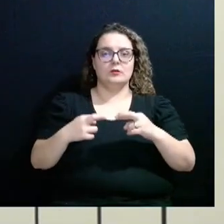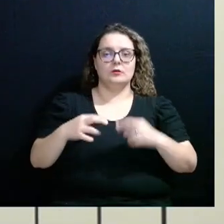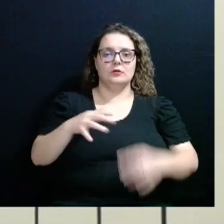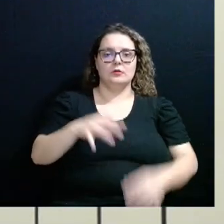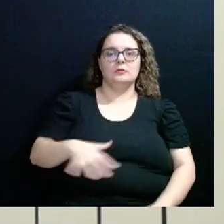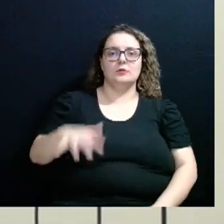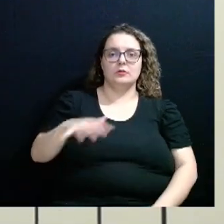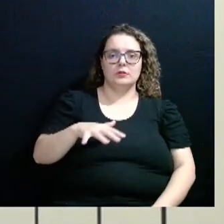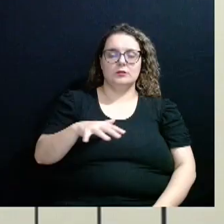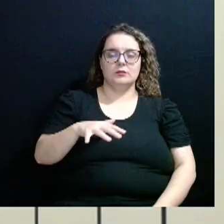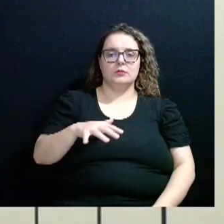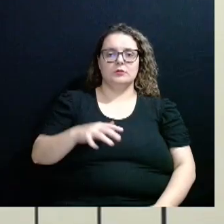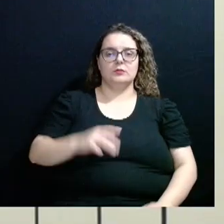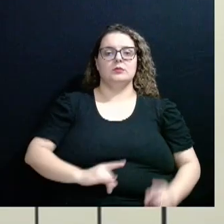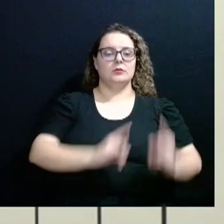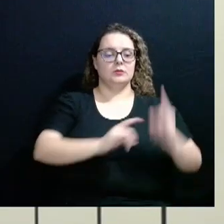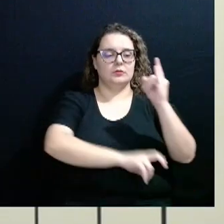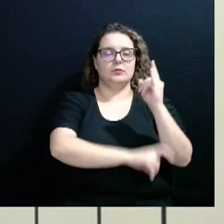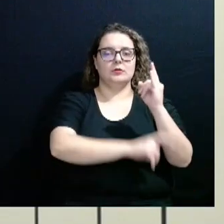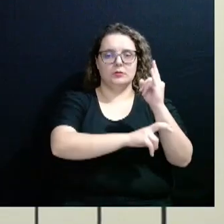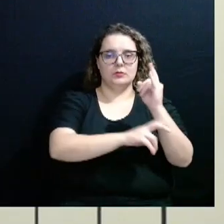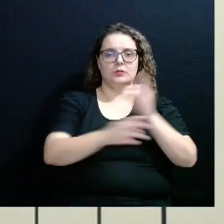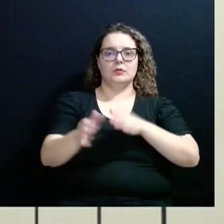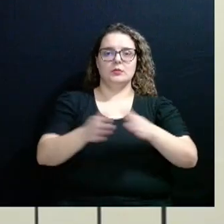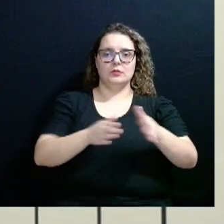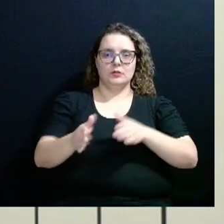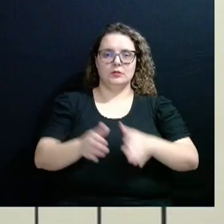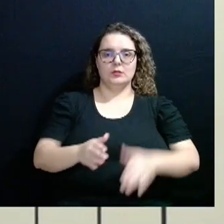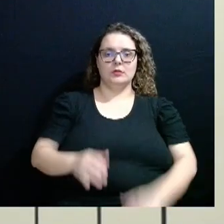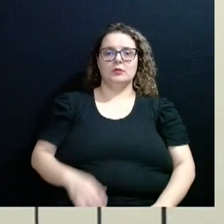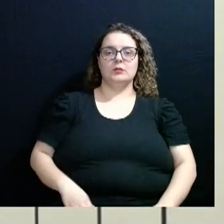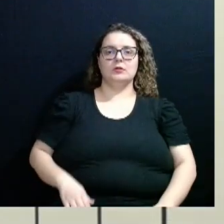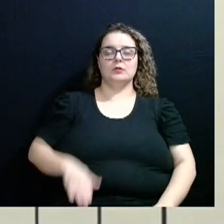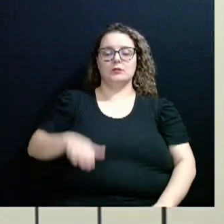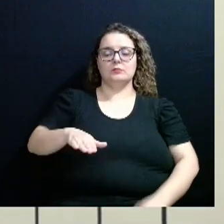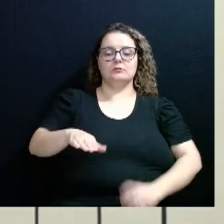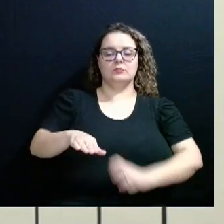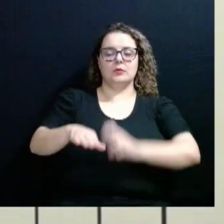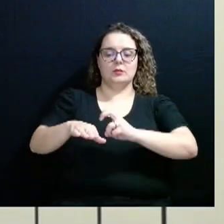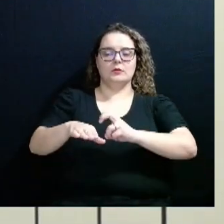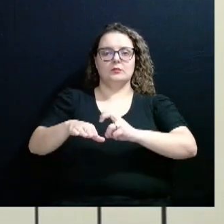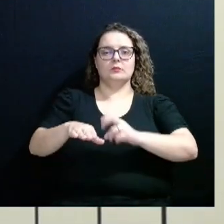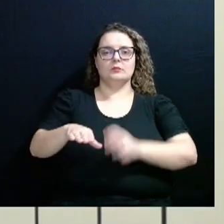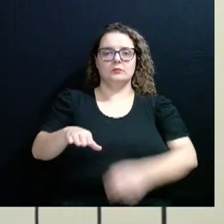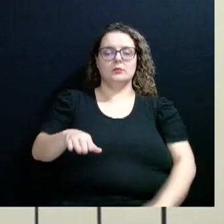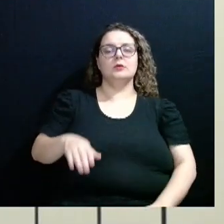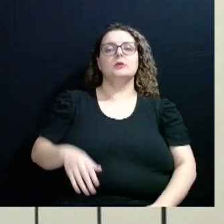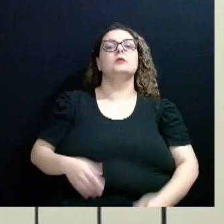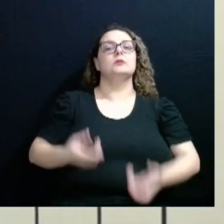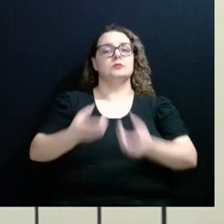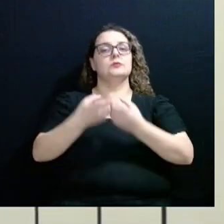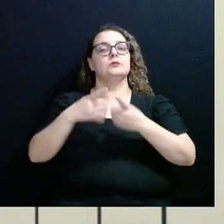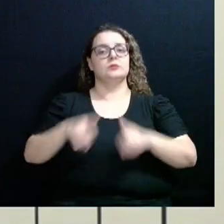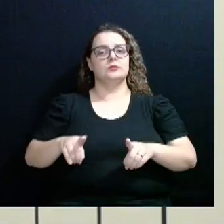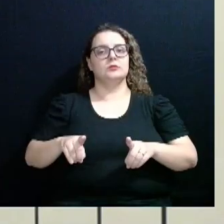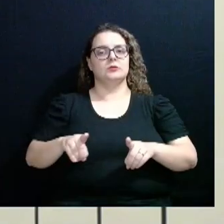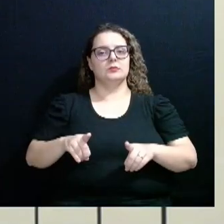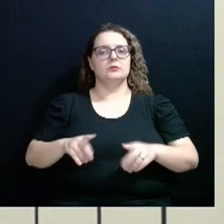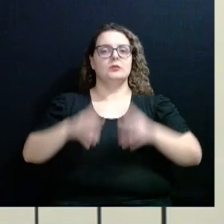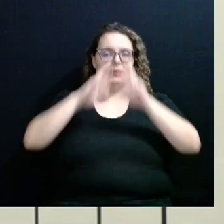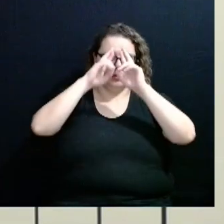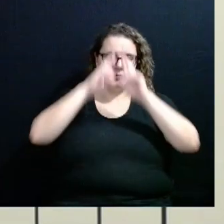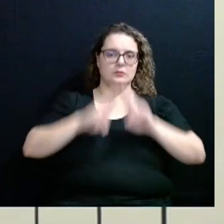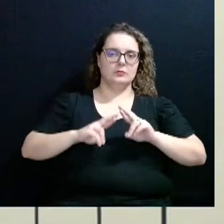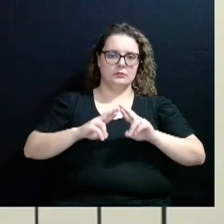de acessibilidade nos ônibus de Campinas. A ideia é garantir dignidade e respeito às pessoas